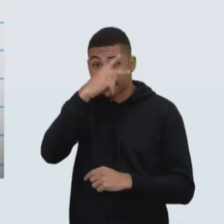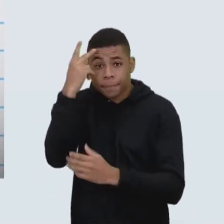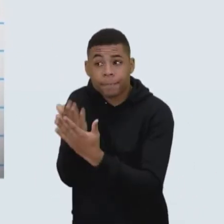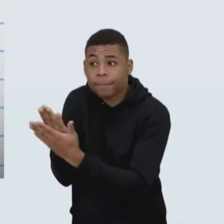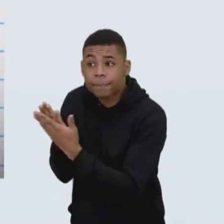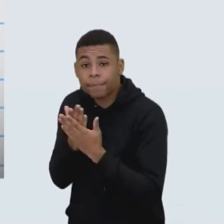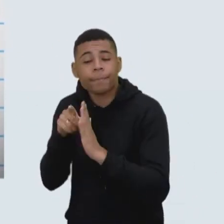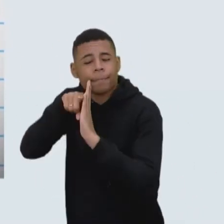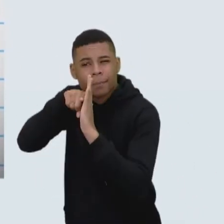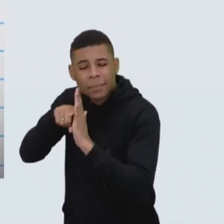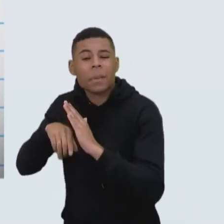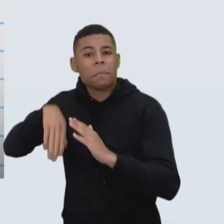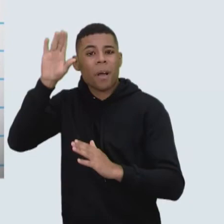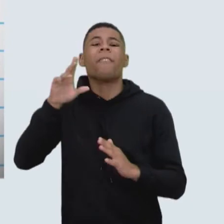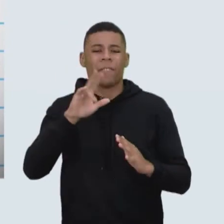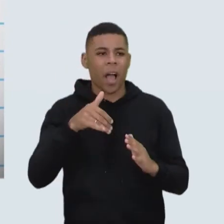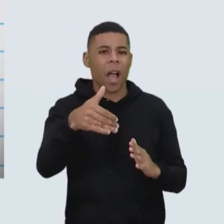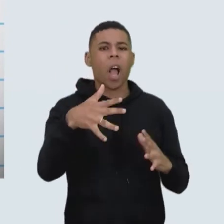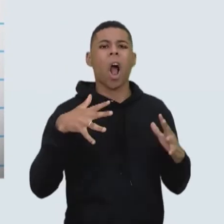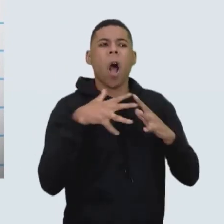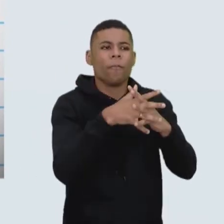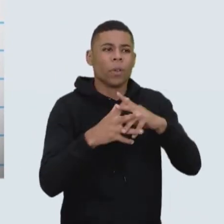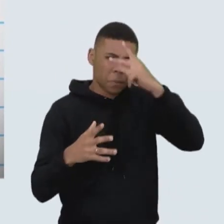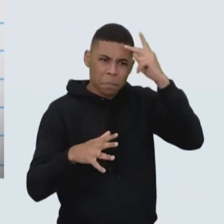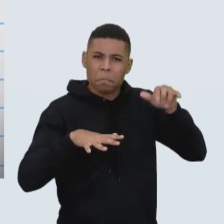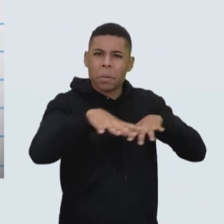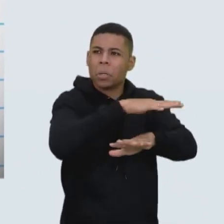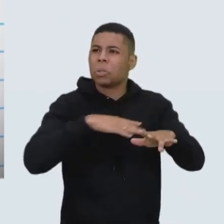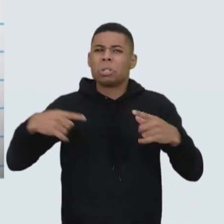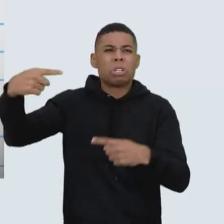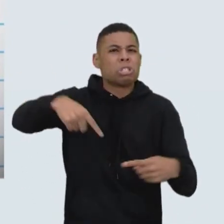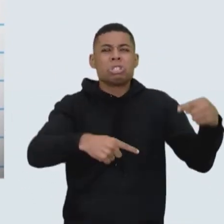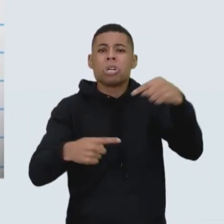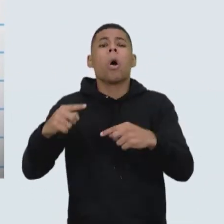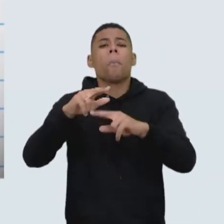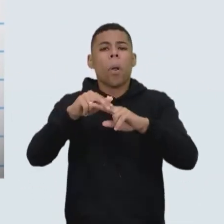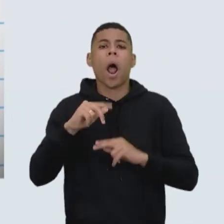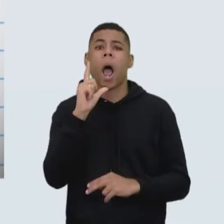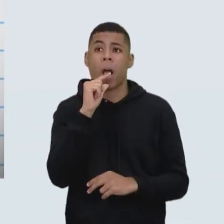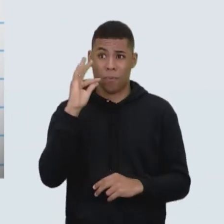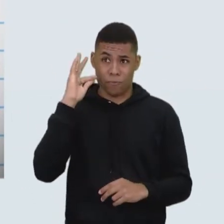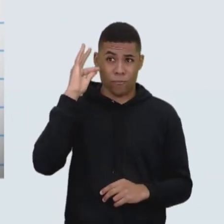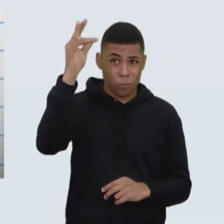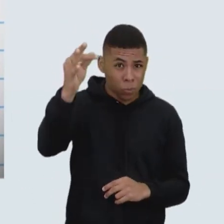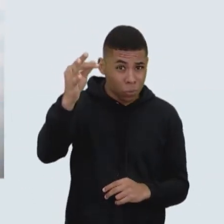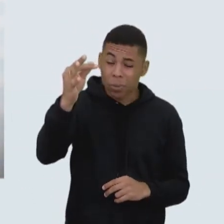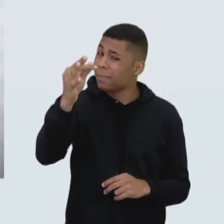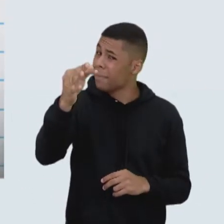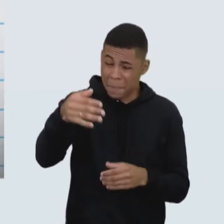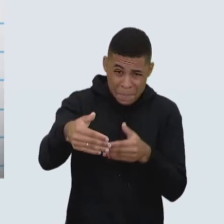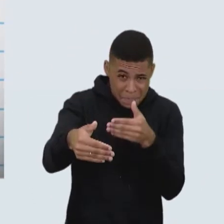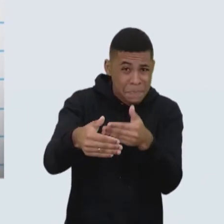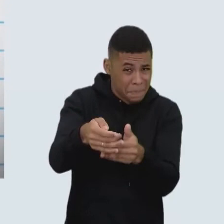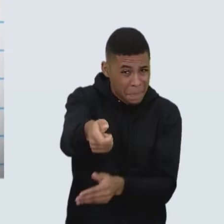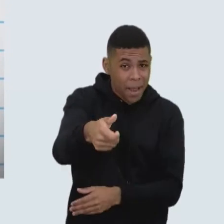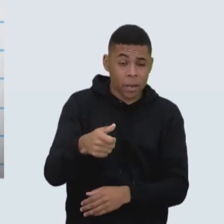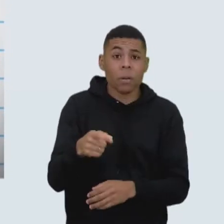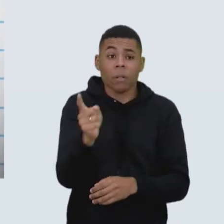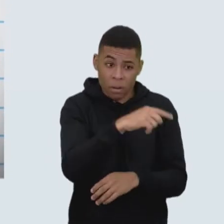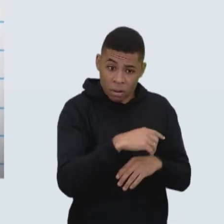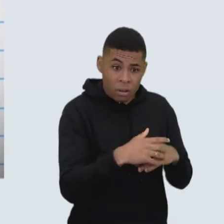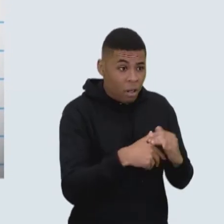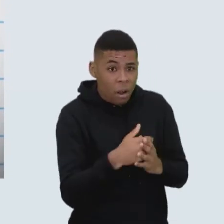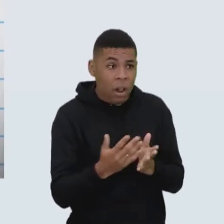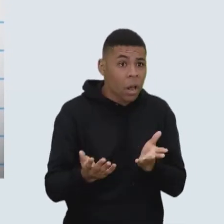que haverá conflitos entre países, nações e povos por disputa de água em um futuro não muito distante. Não lave suas mãos para isso